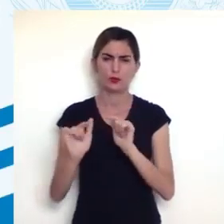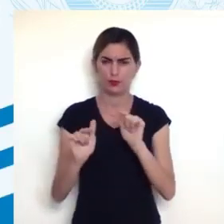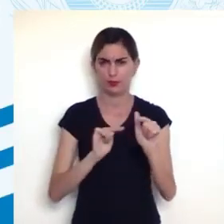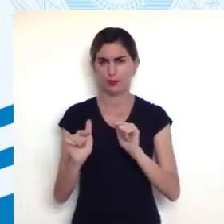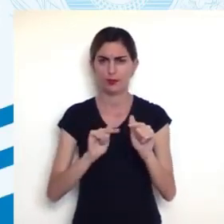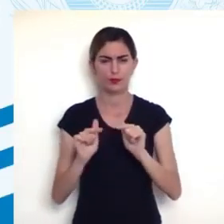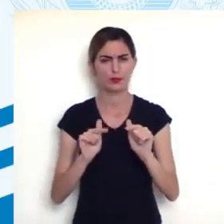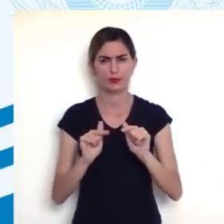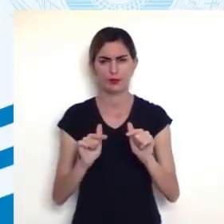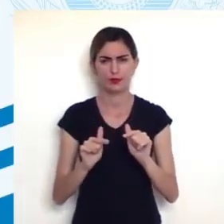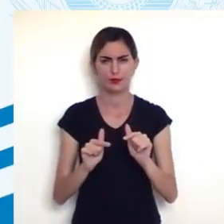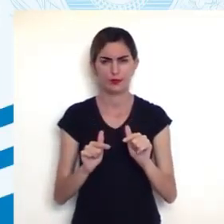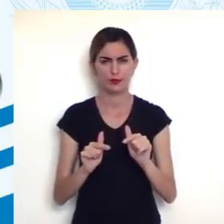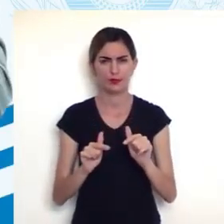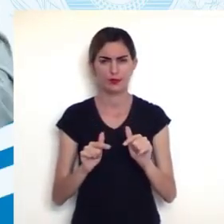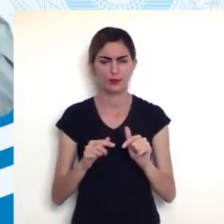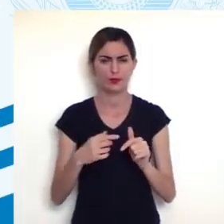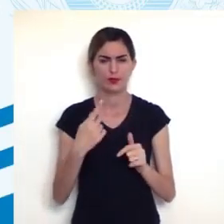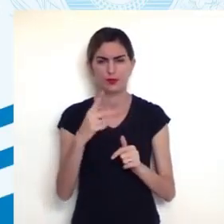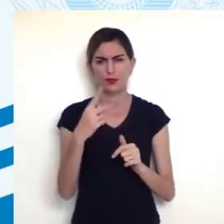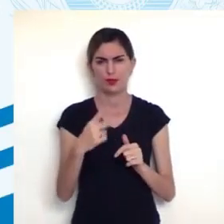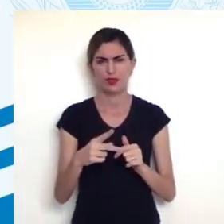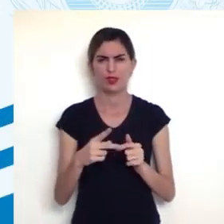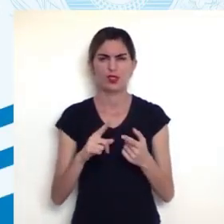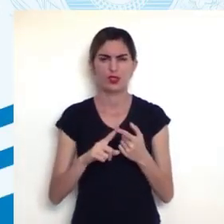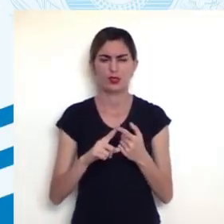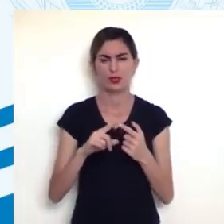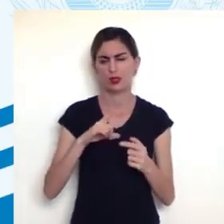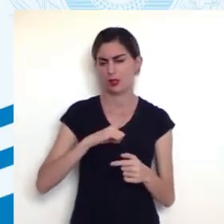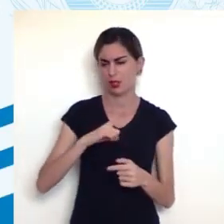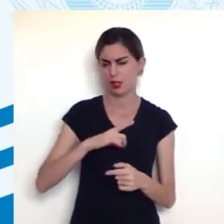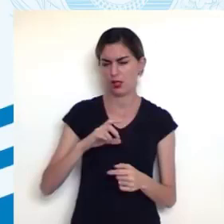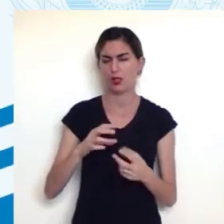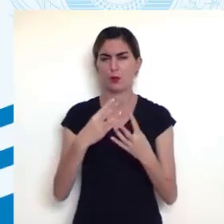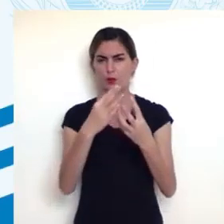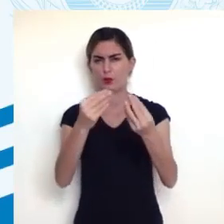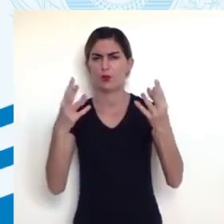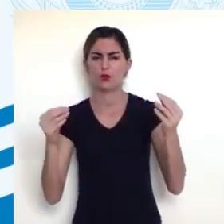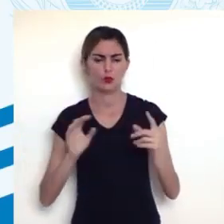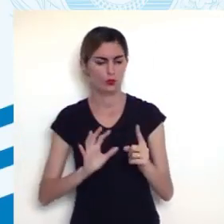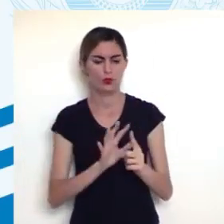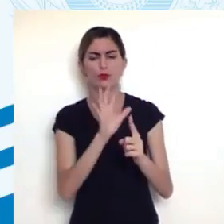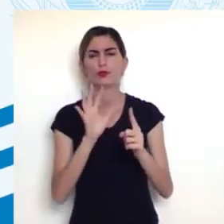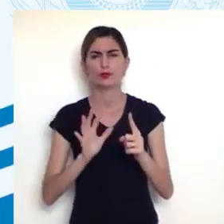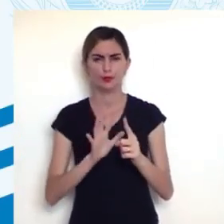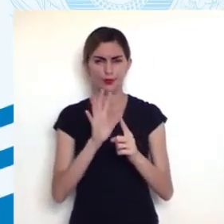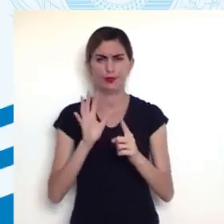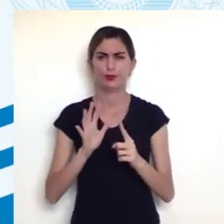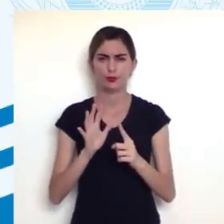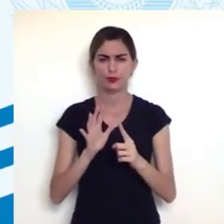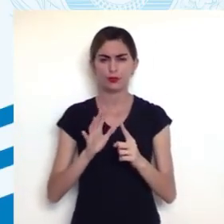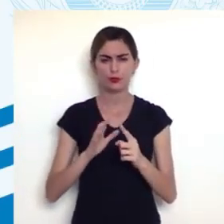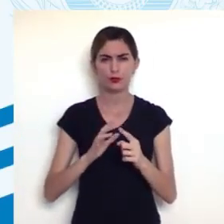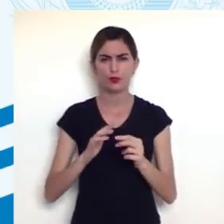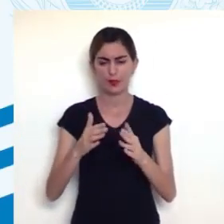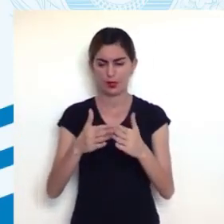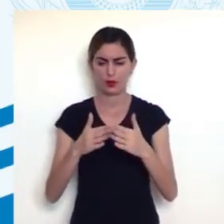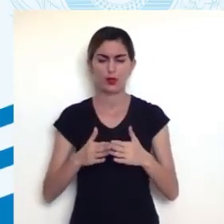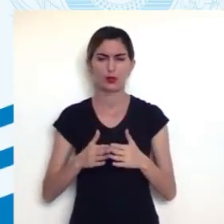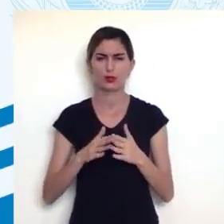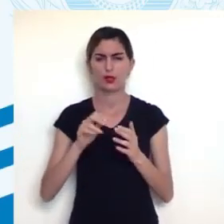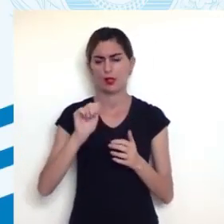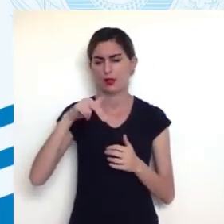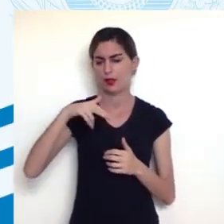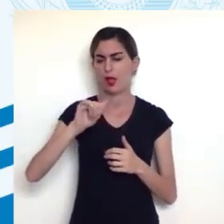trabalhadora europeia. Esses imigrantes eram muito influenciados pelos